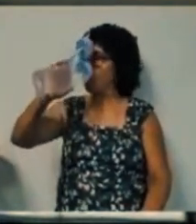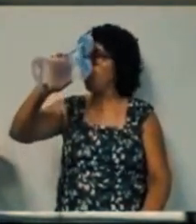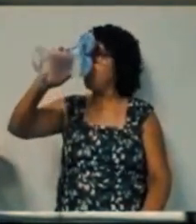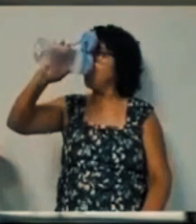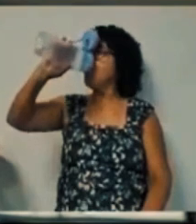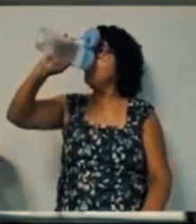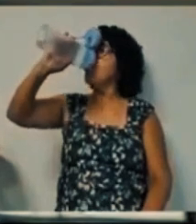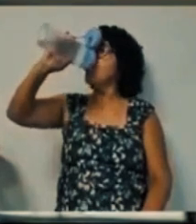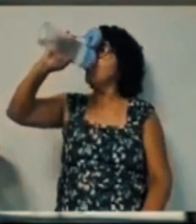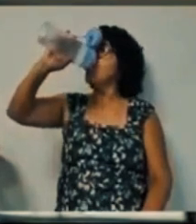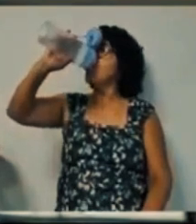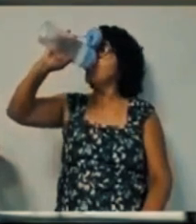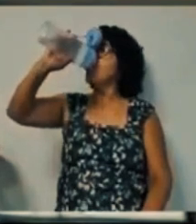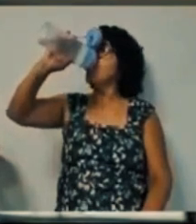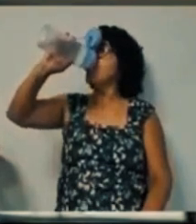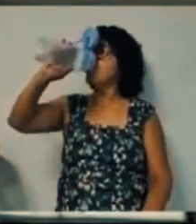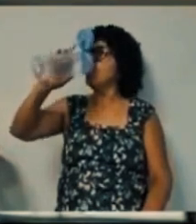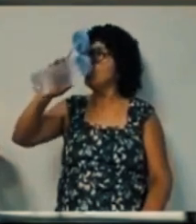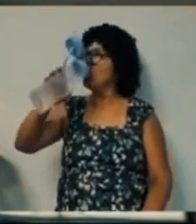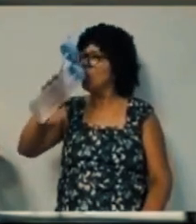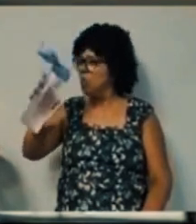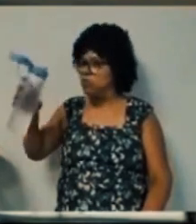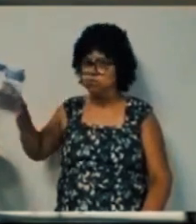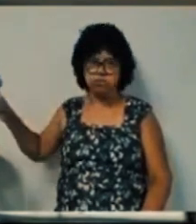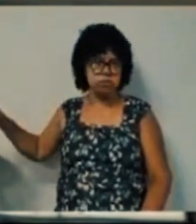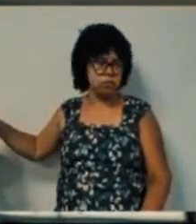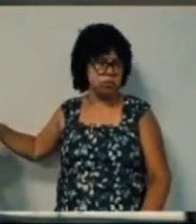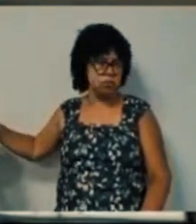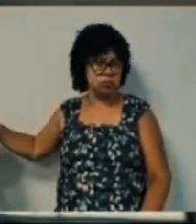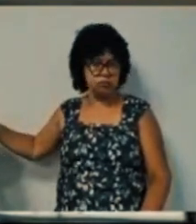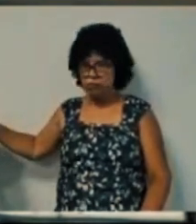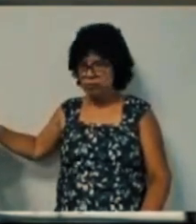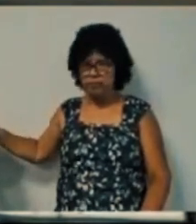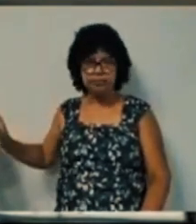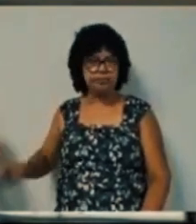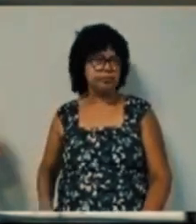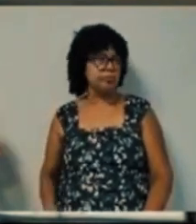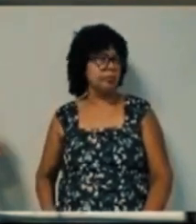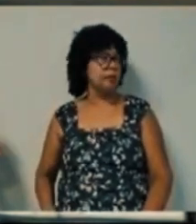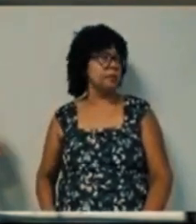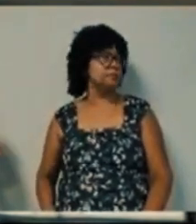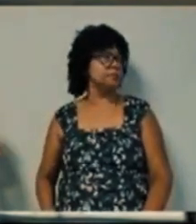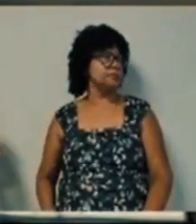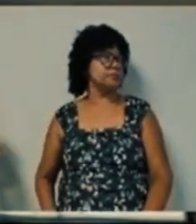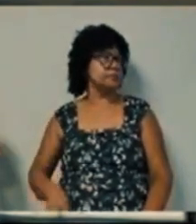O evangelho de Cristo é o poder de Deus.